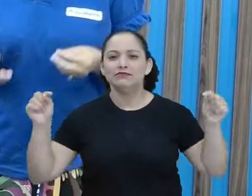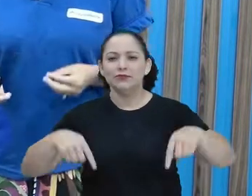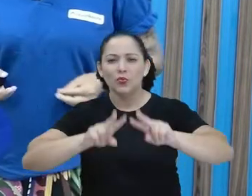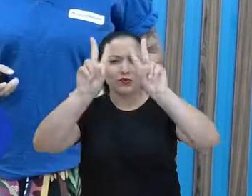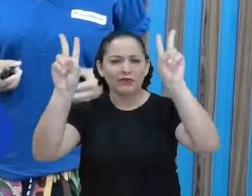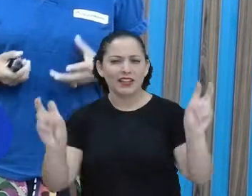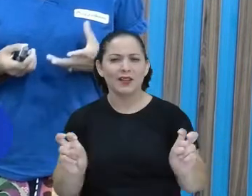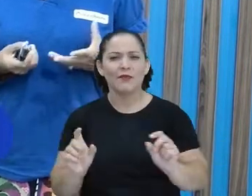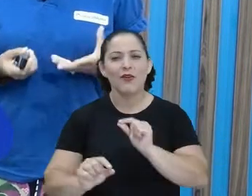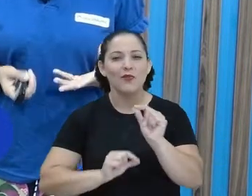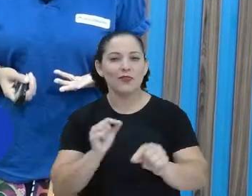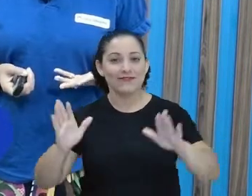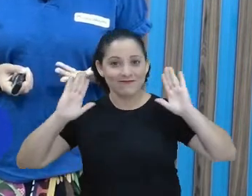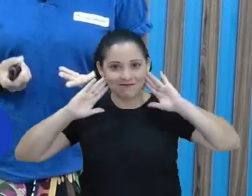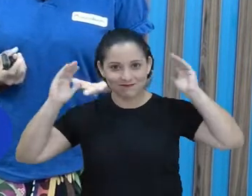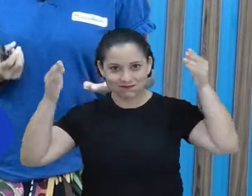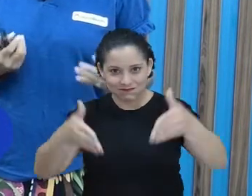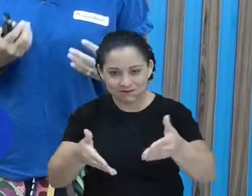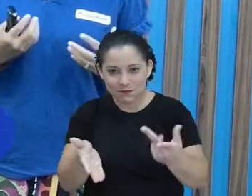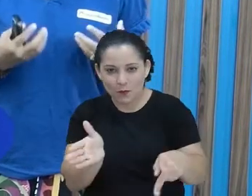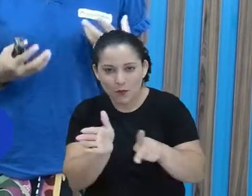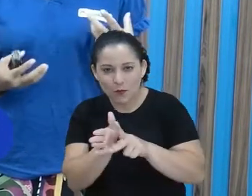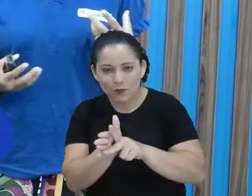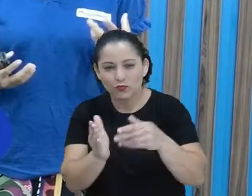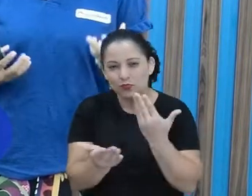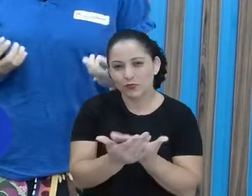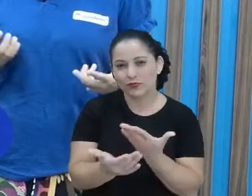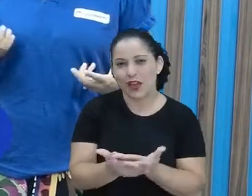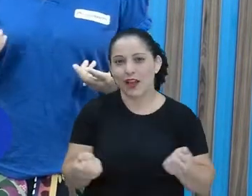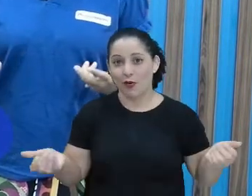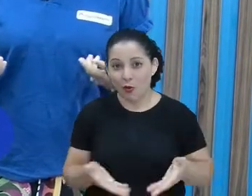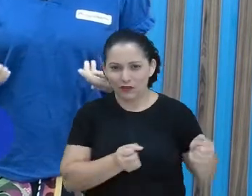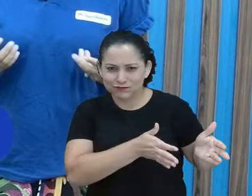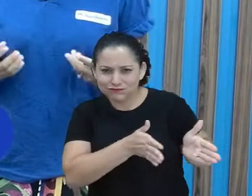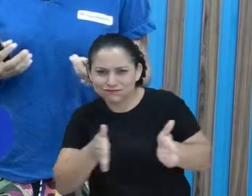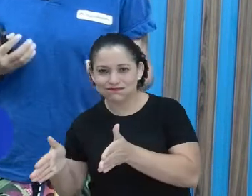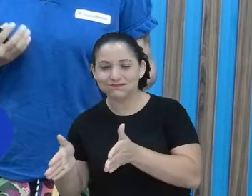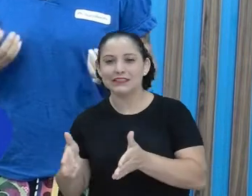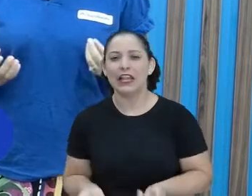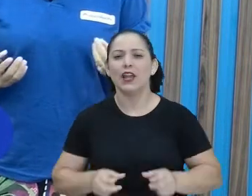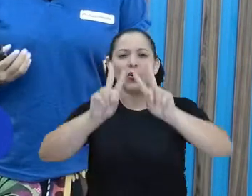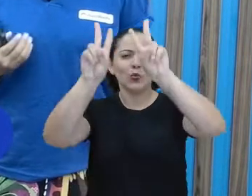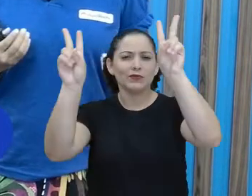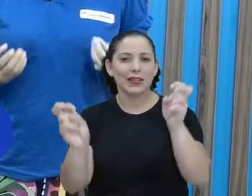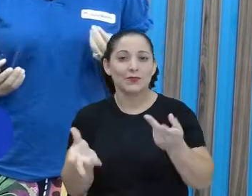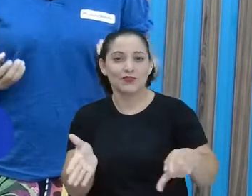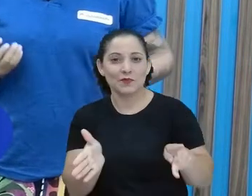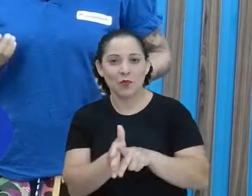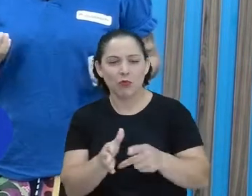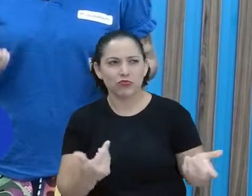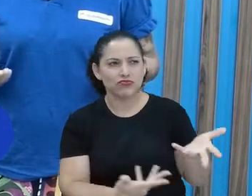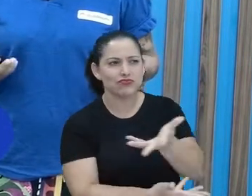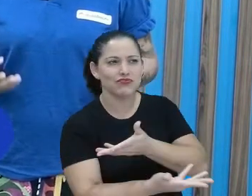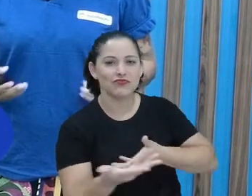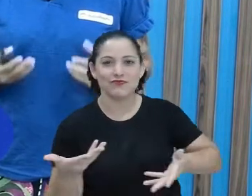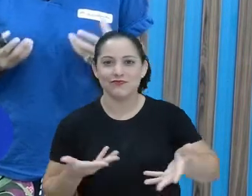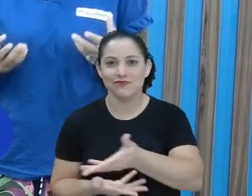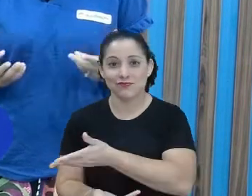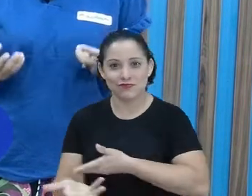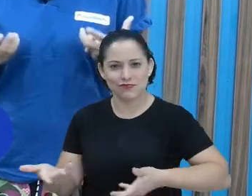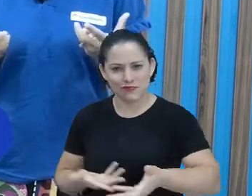tema de hoje é um tema bem específico que a gente vai trabalhar mais esse bimestre a respeito de temas que fazem parte do nosso dia a dia, do